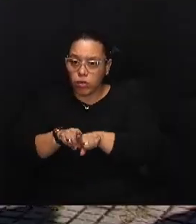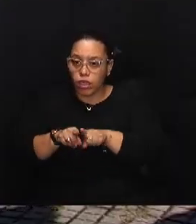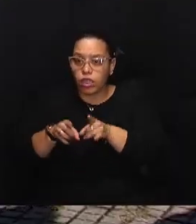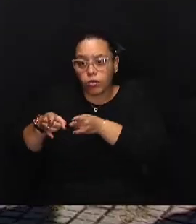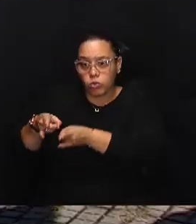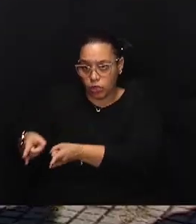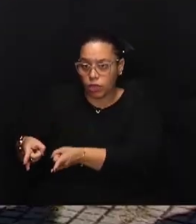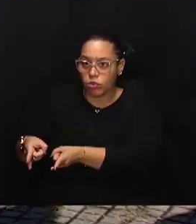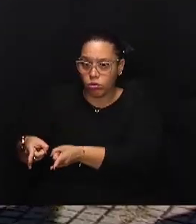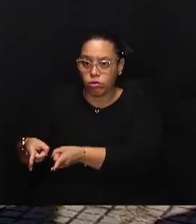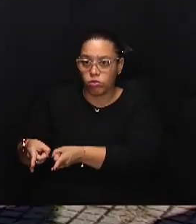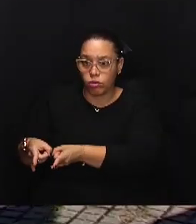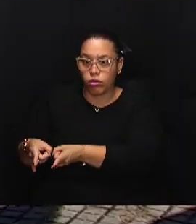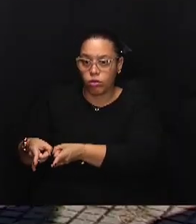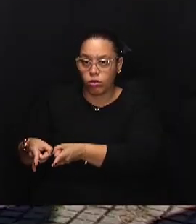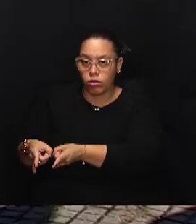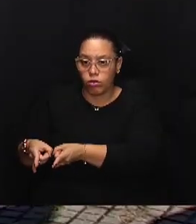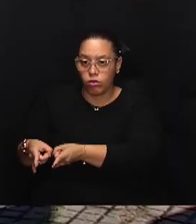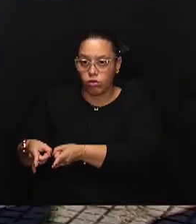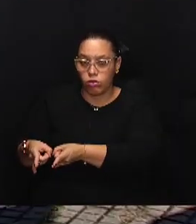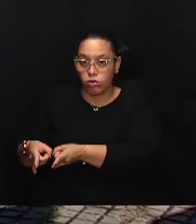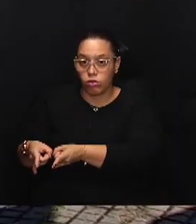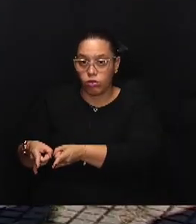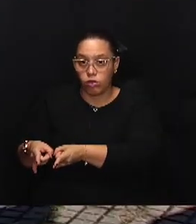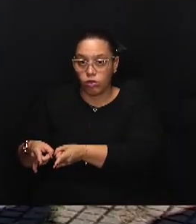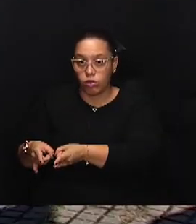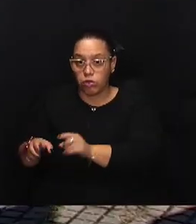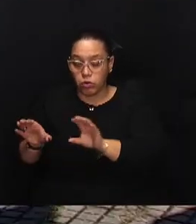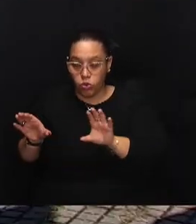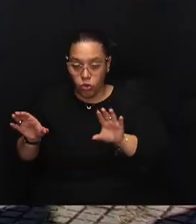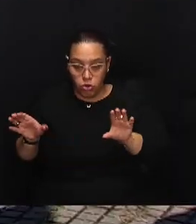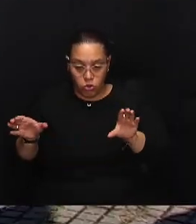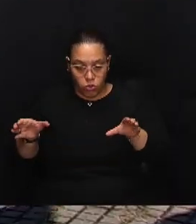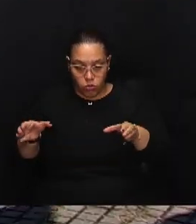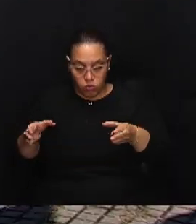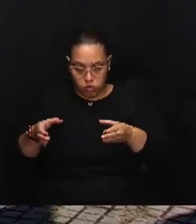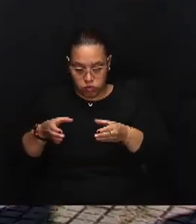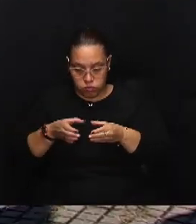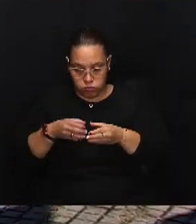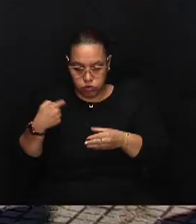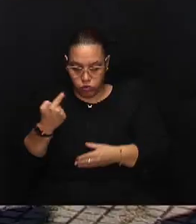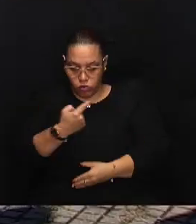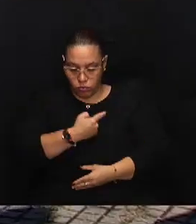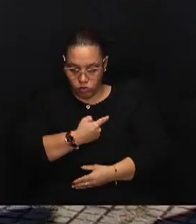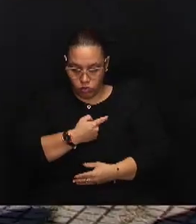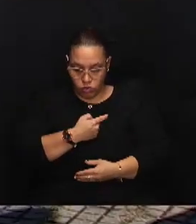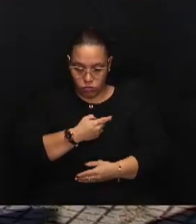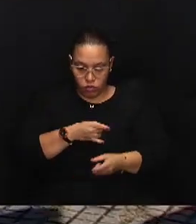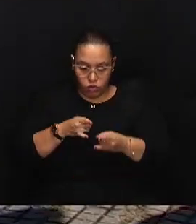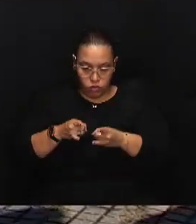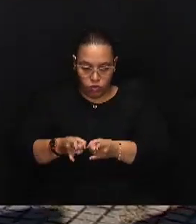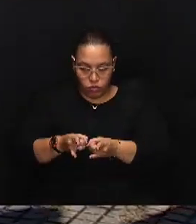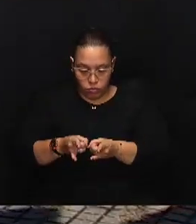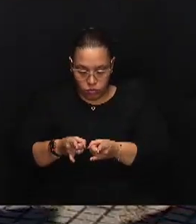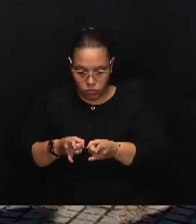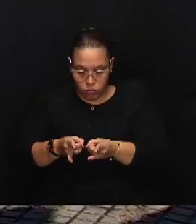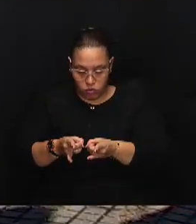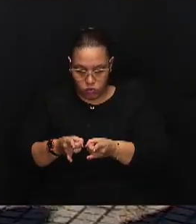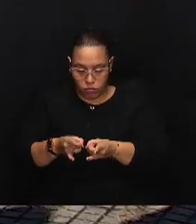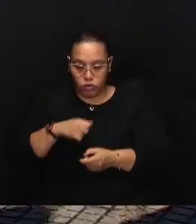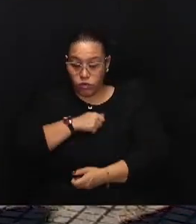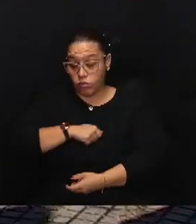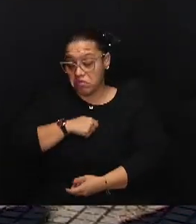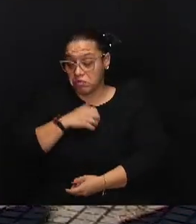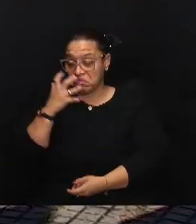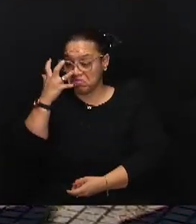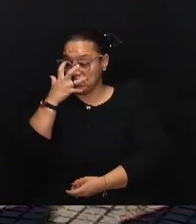Então essa é a conformação do nosso Cemitério da Saudade, e esse aqui para mim é um dos lugares mais bonitos e